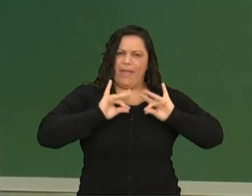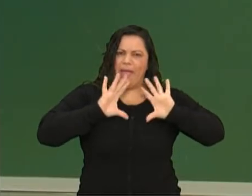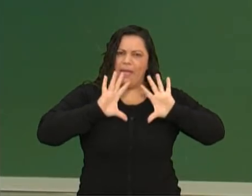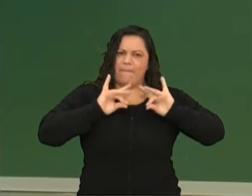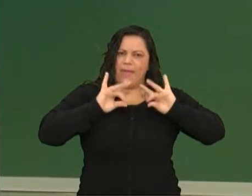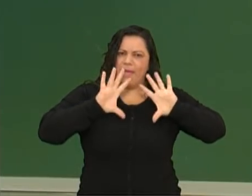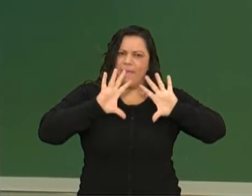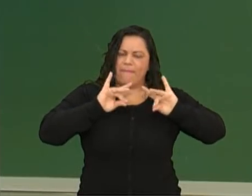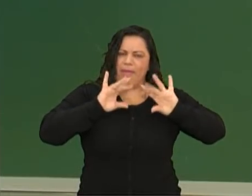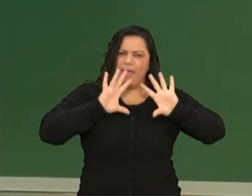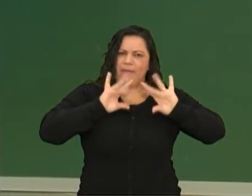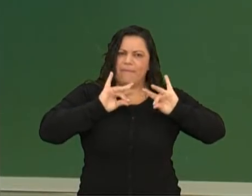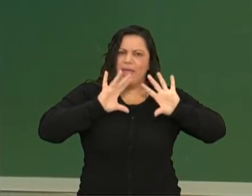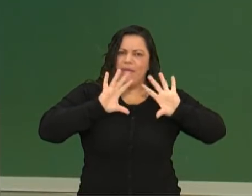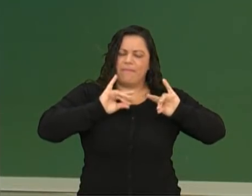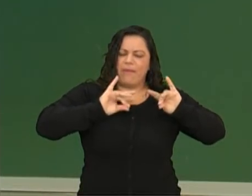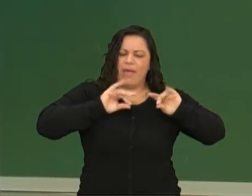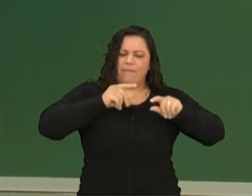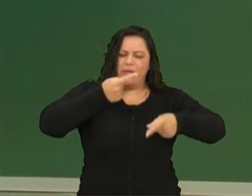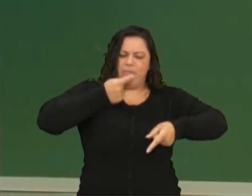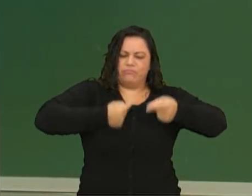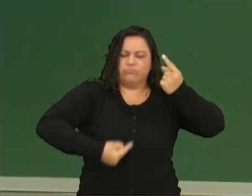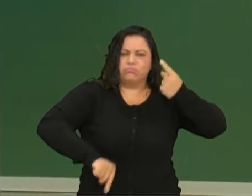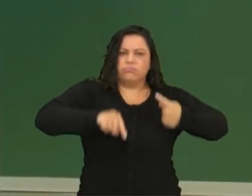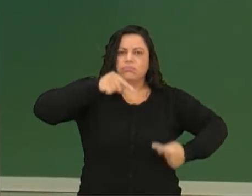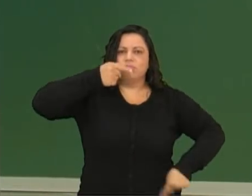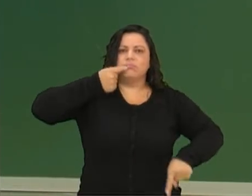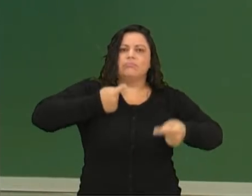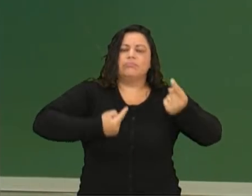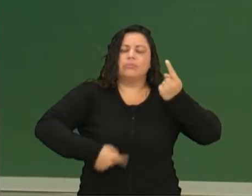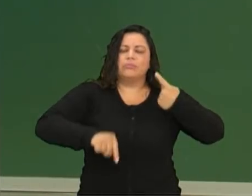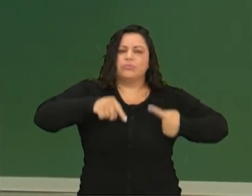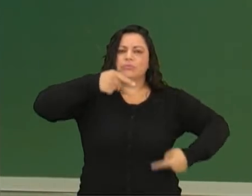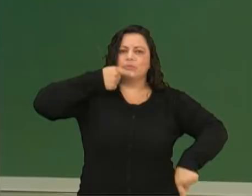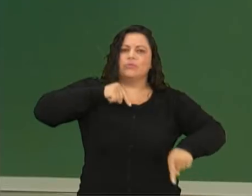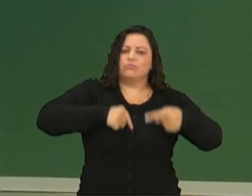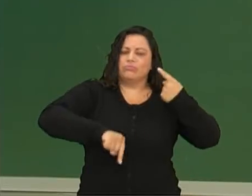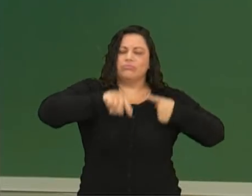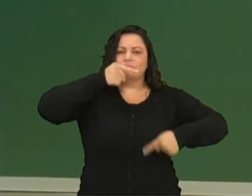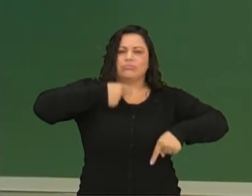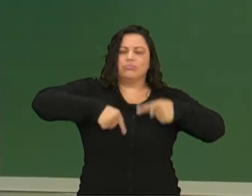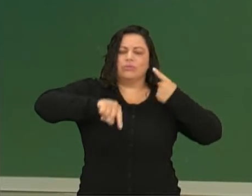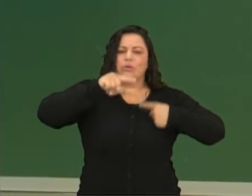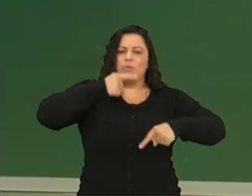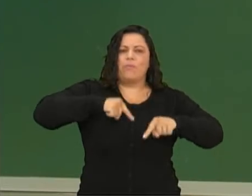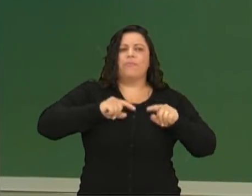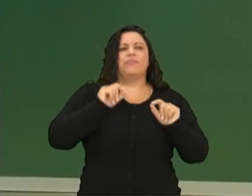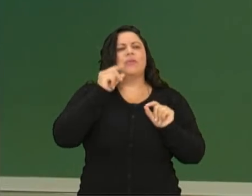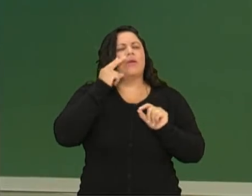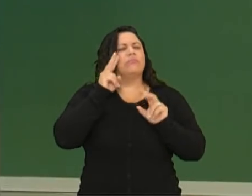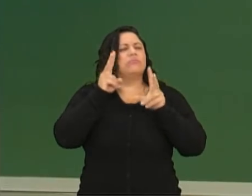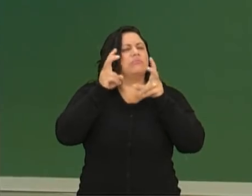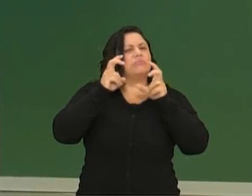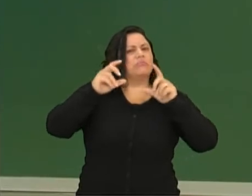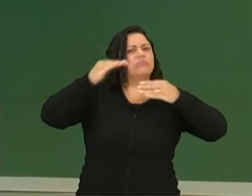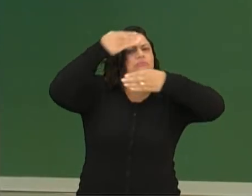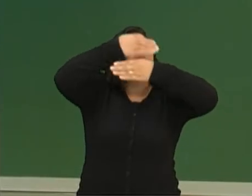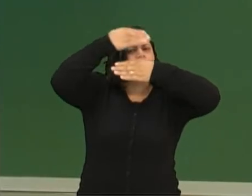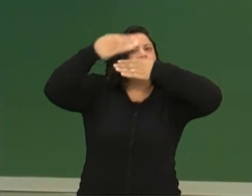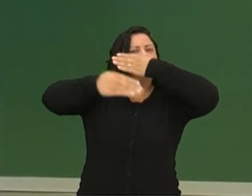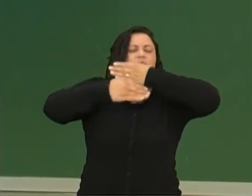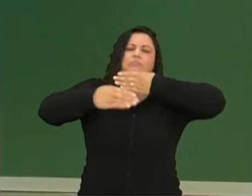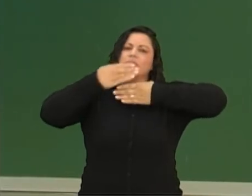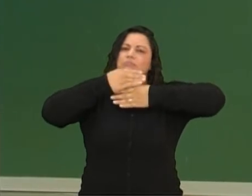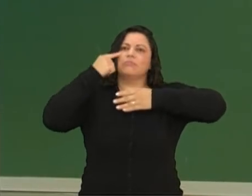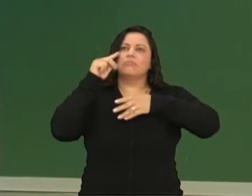e circula por todo o nosso organismo, transportando diferentes materiais. Vamos dar uma olhada aqui nas imagens. Esta